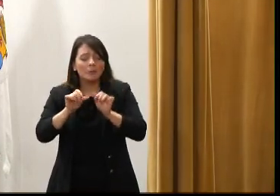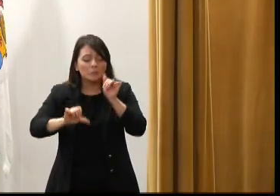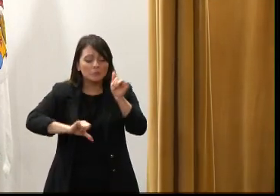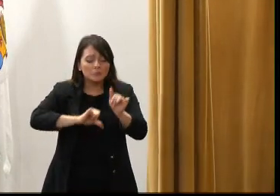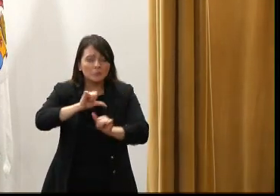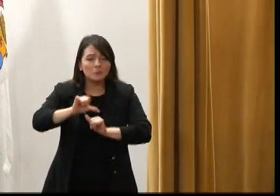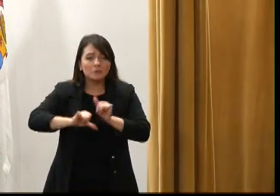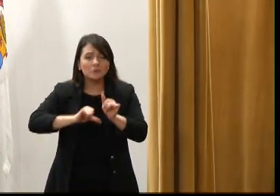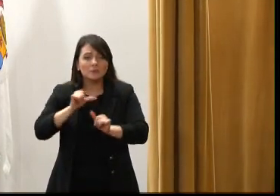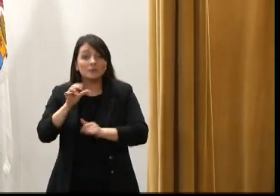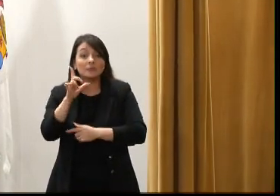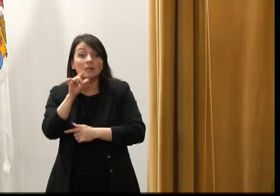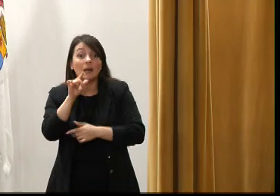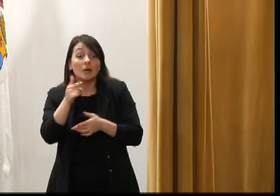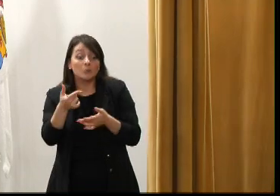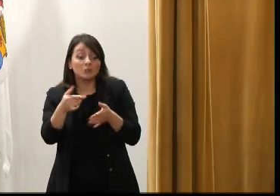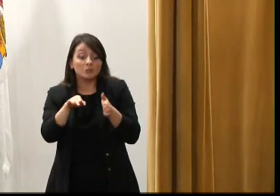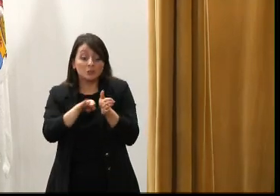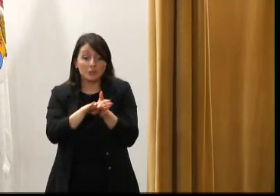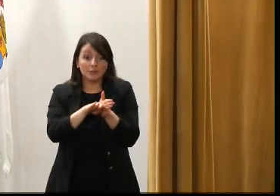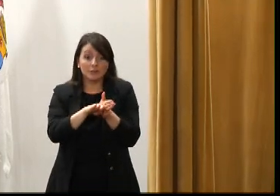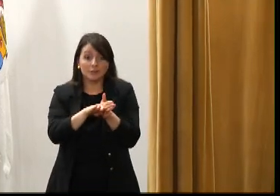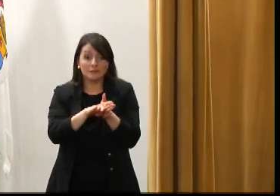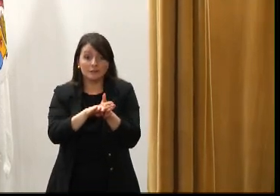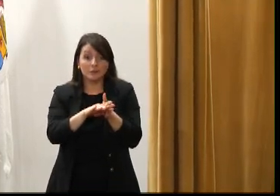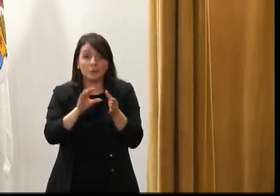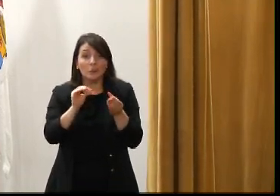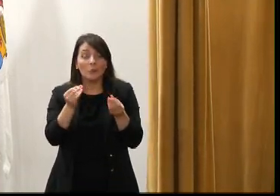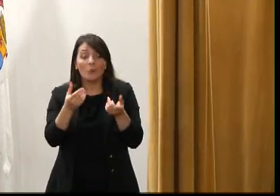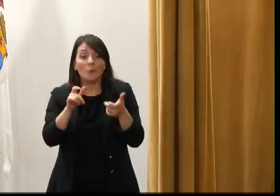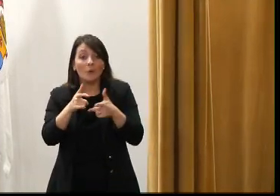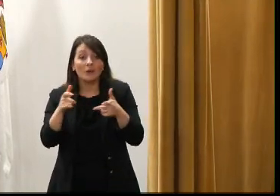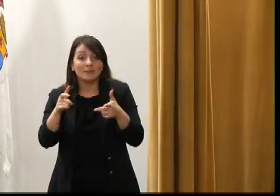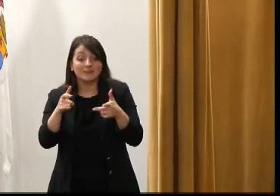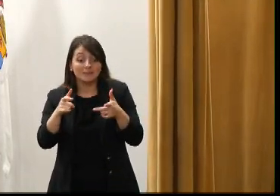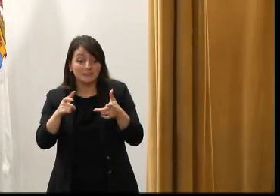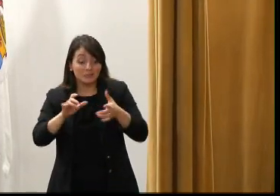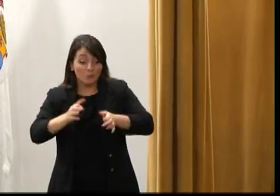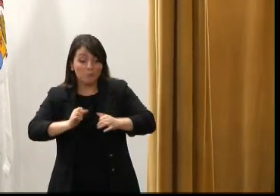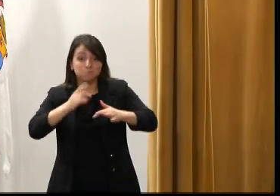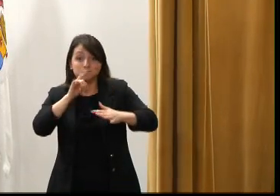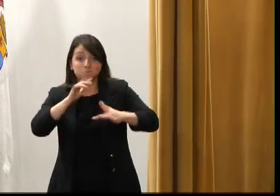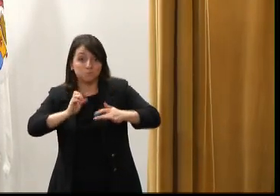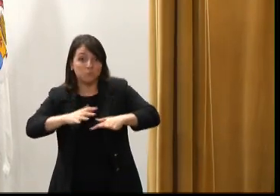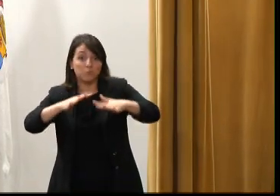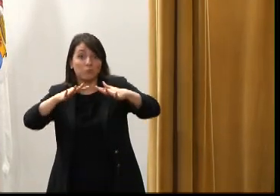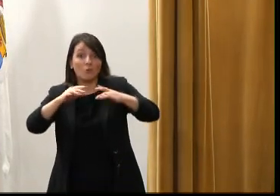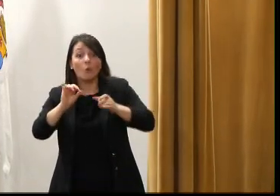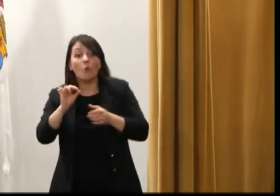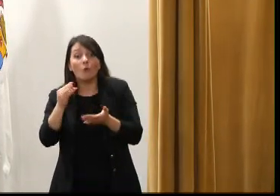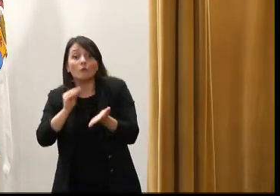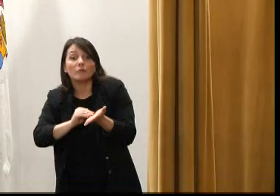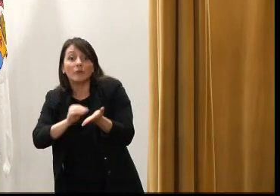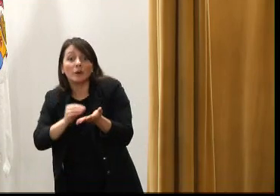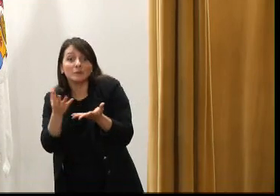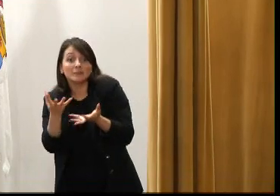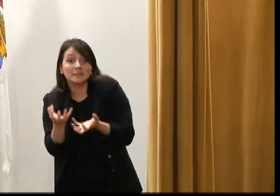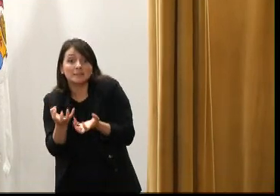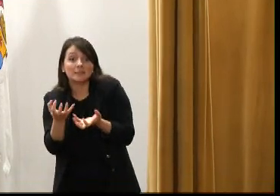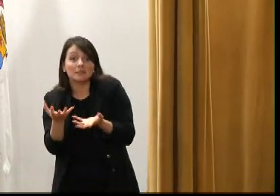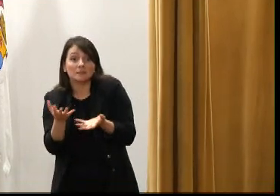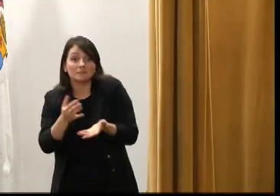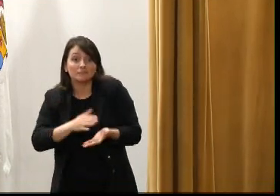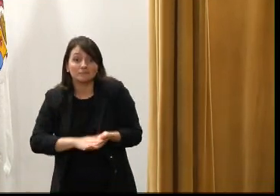como a água chega até nós, ou grandes precipitações ou grandes ausências. Tá? Uma relacionada aos ventos